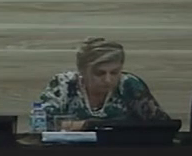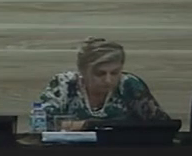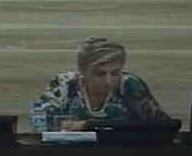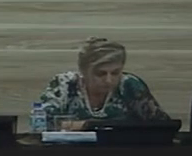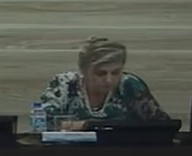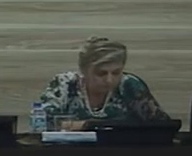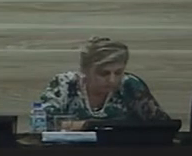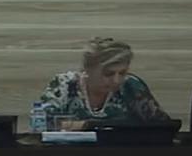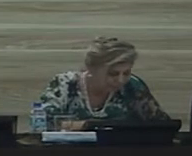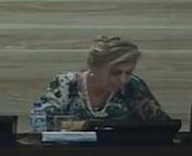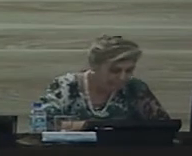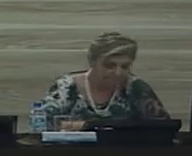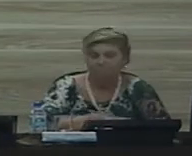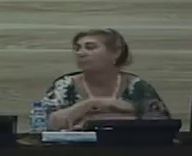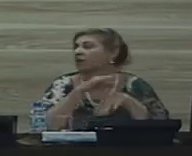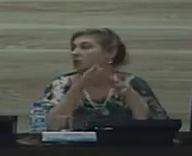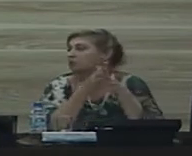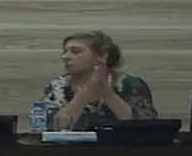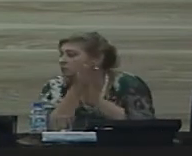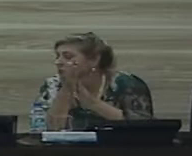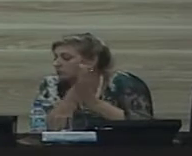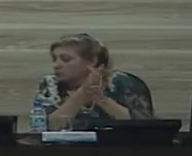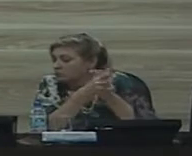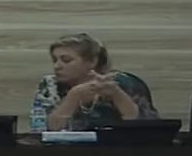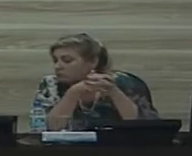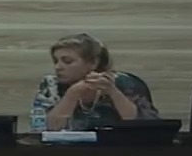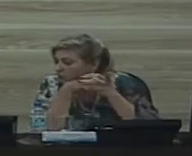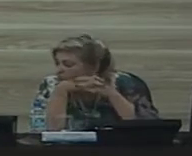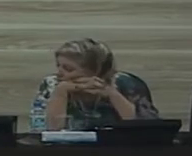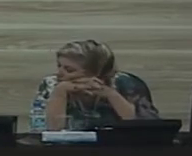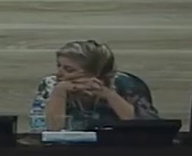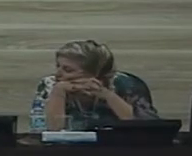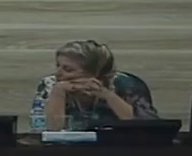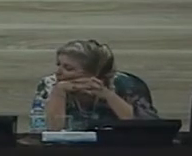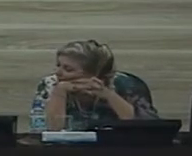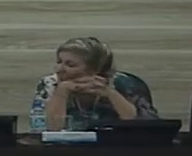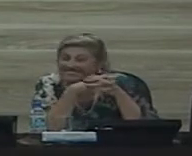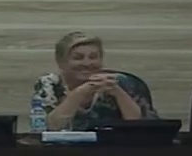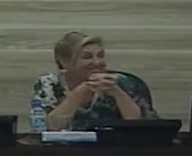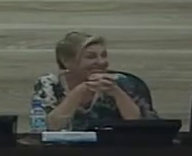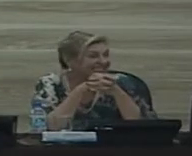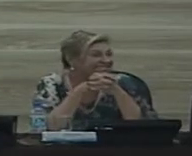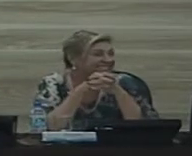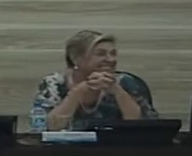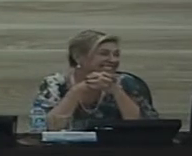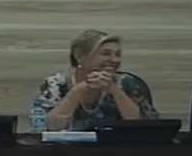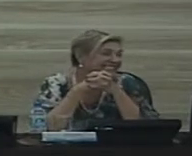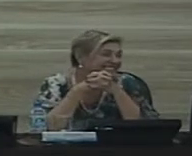Marco. Eu também quero, então. Marcelo Rossi.